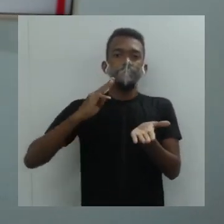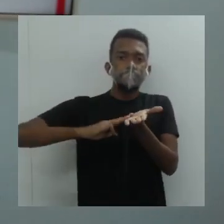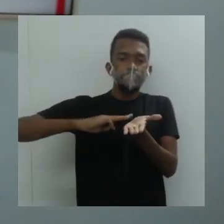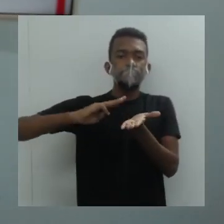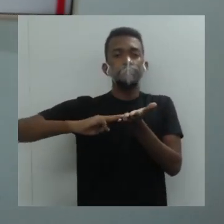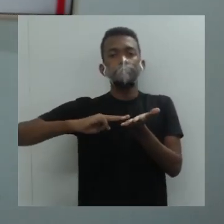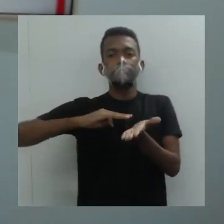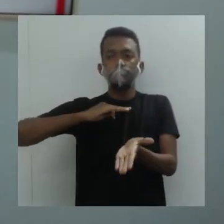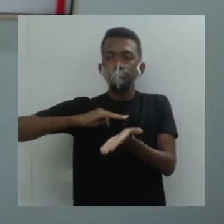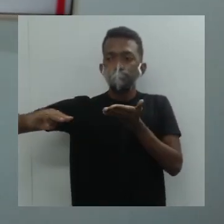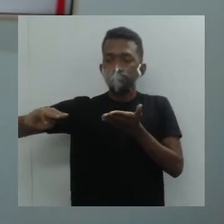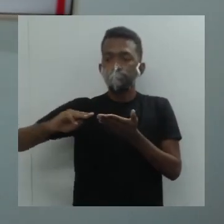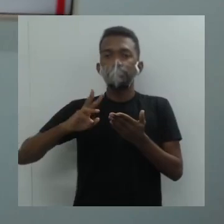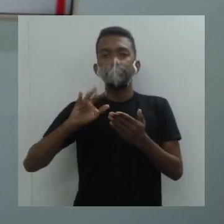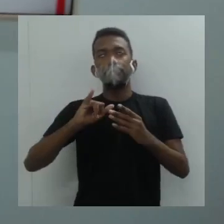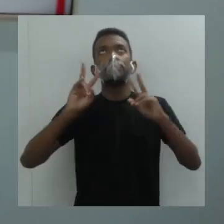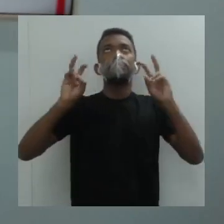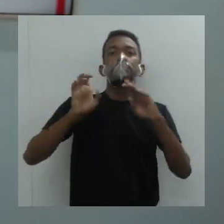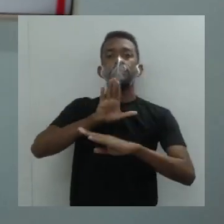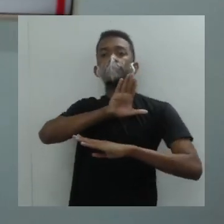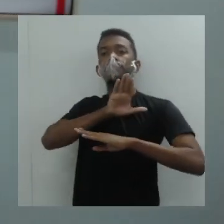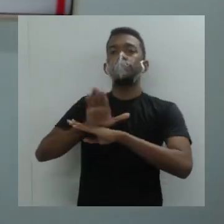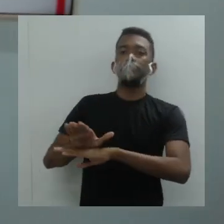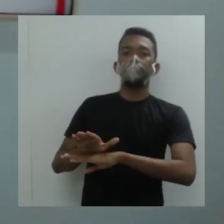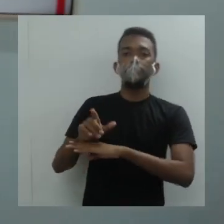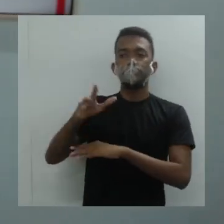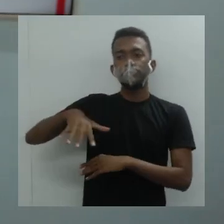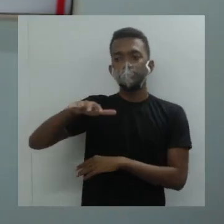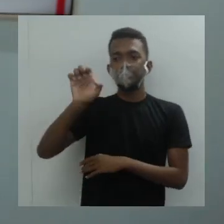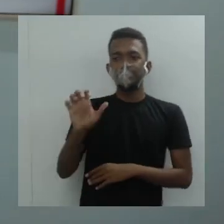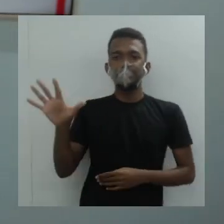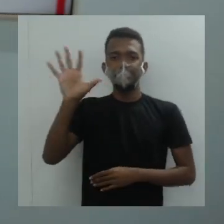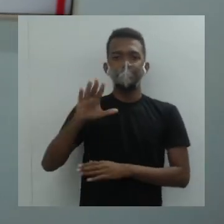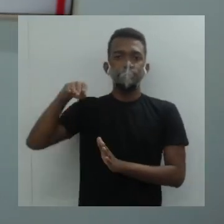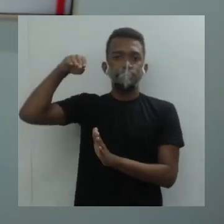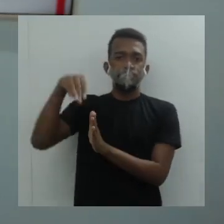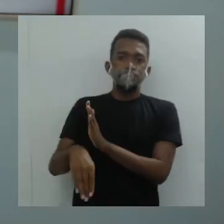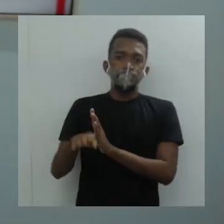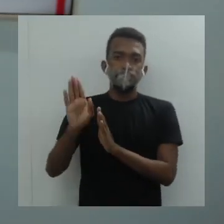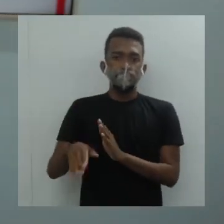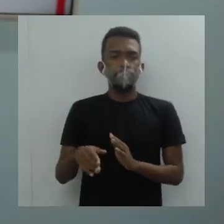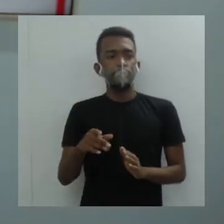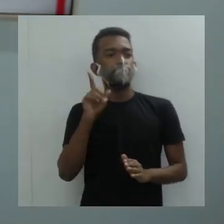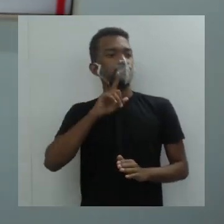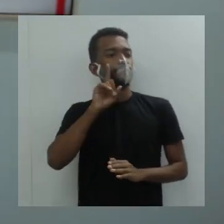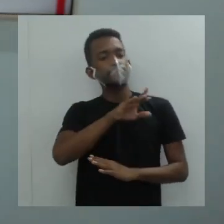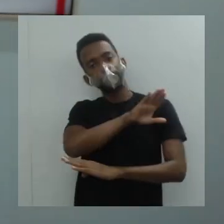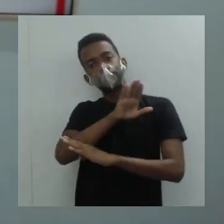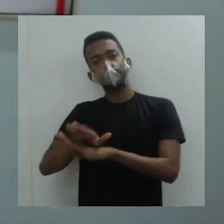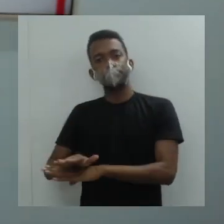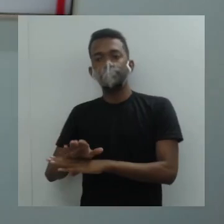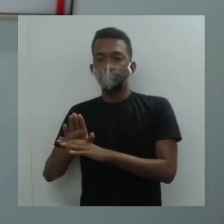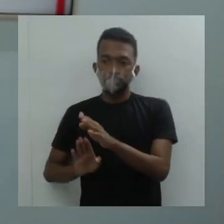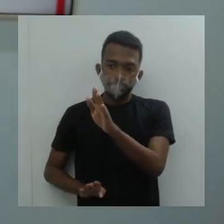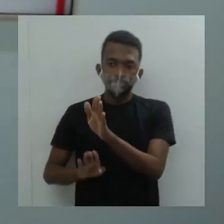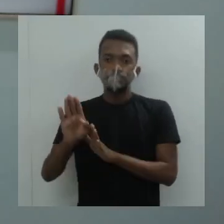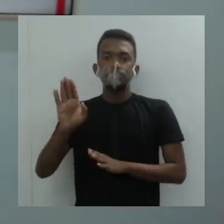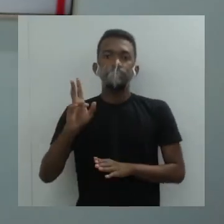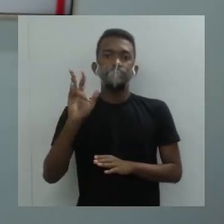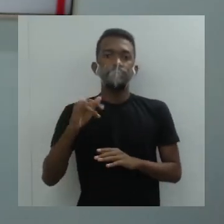ajudar esses países derrotados e destruídos pela guerra. E aí a gente vai ter queda nessa